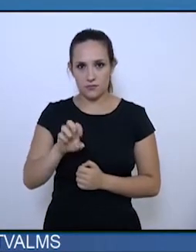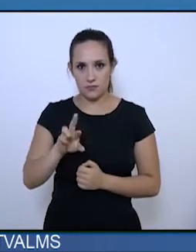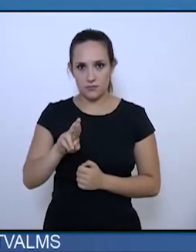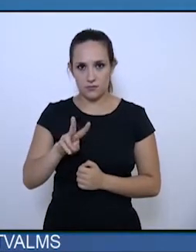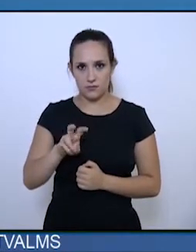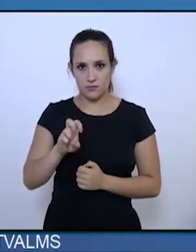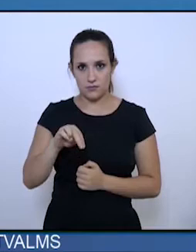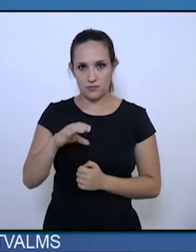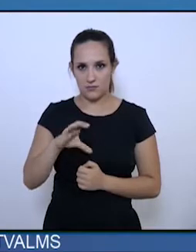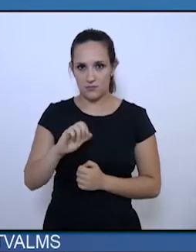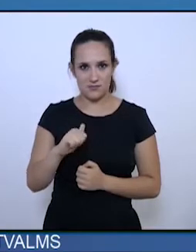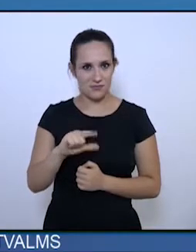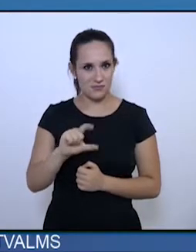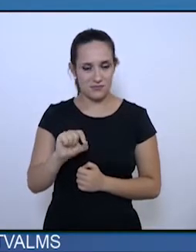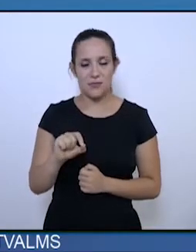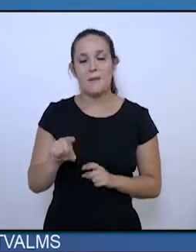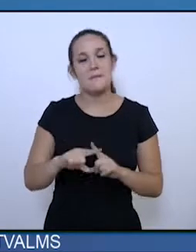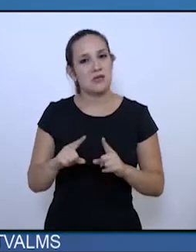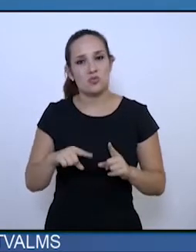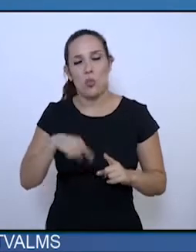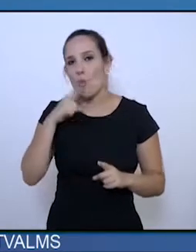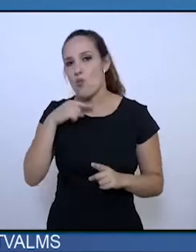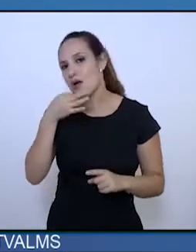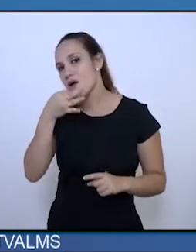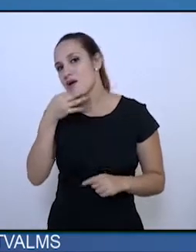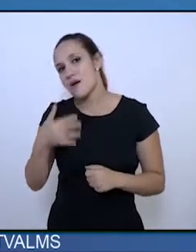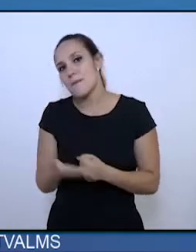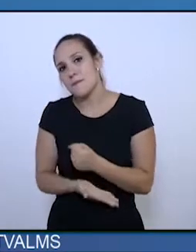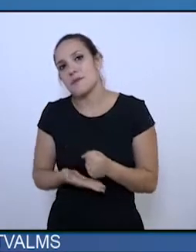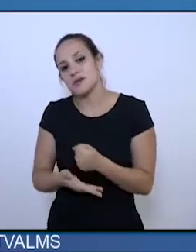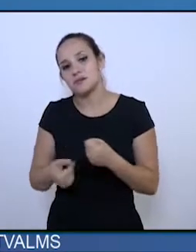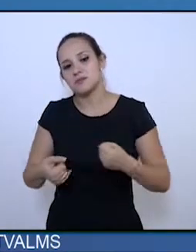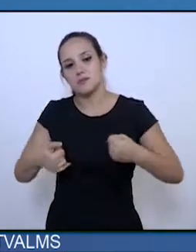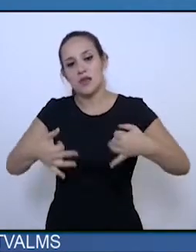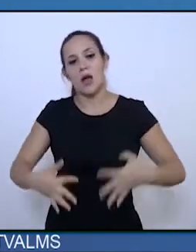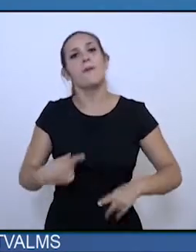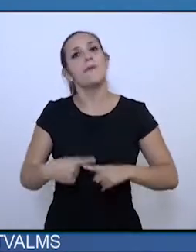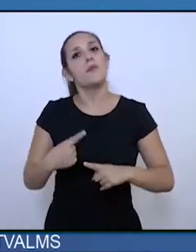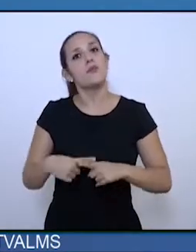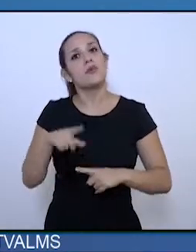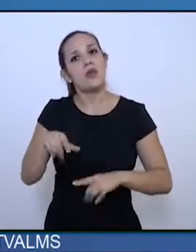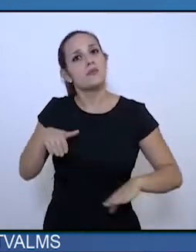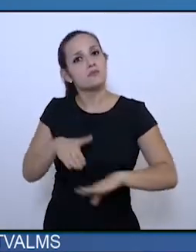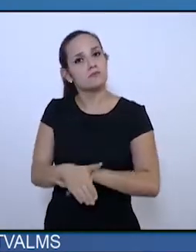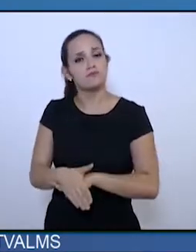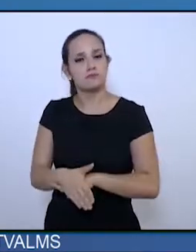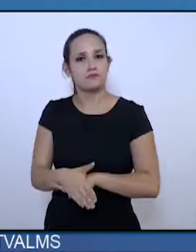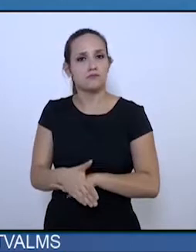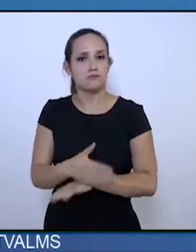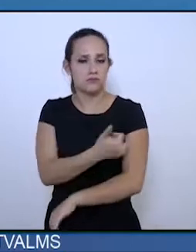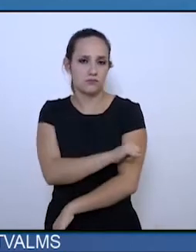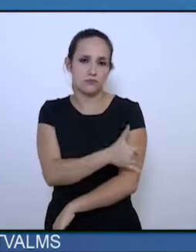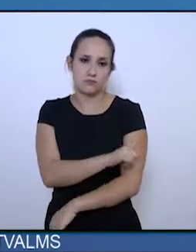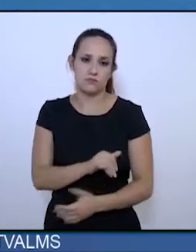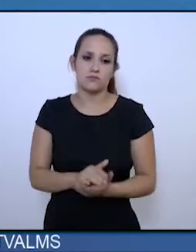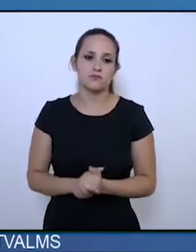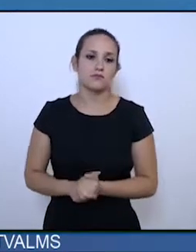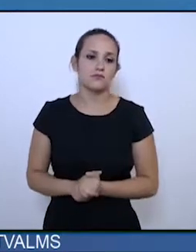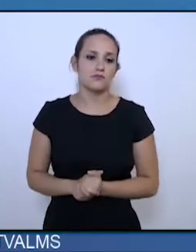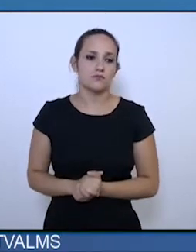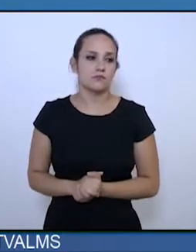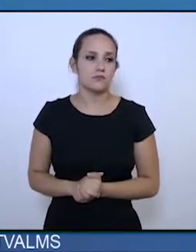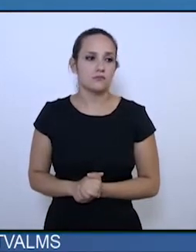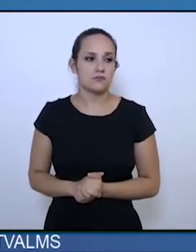fundamentação, faz rasa referência ao grave comprometimento da ordem pública, dizendo que